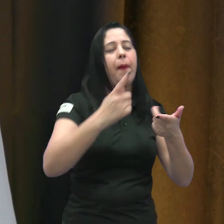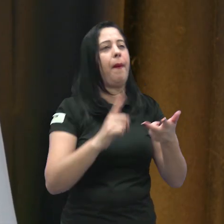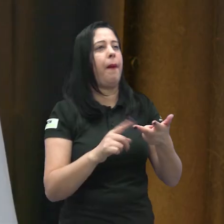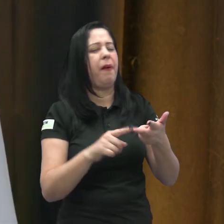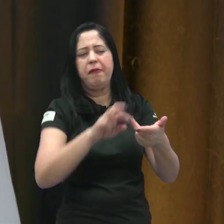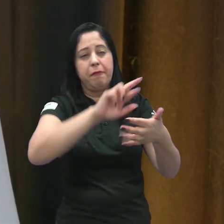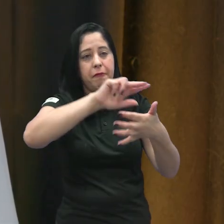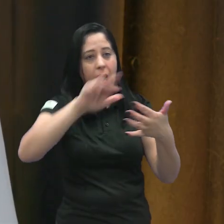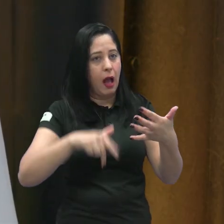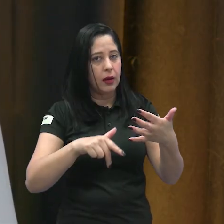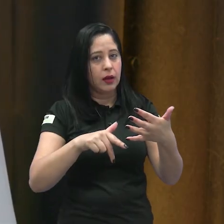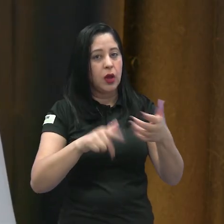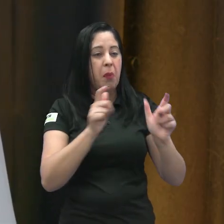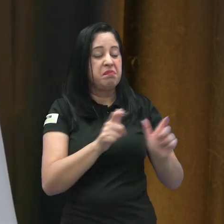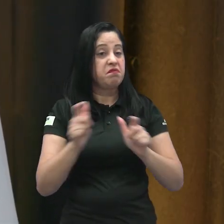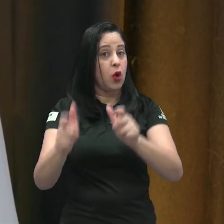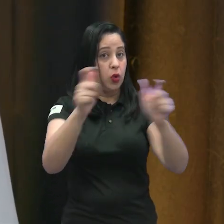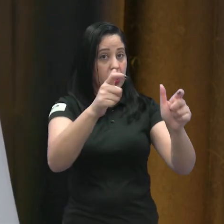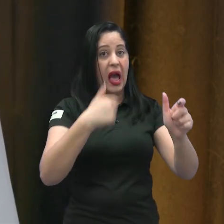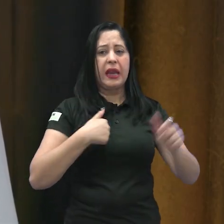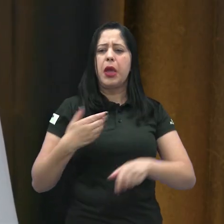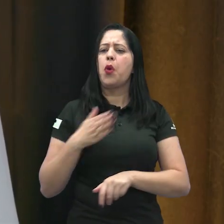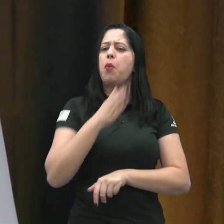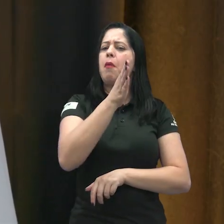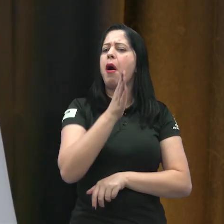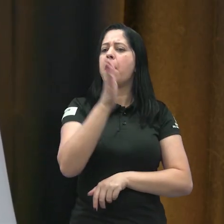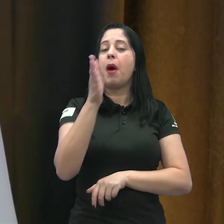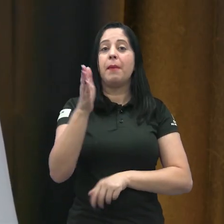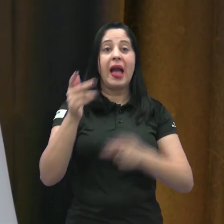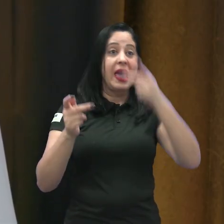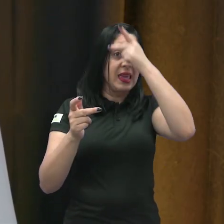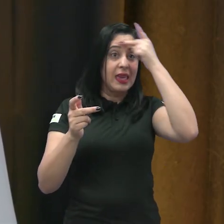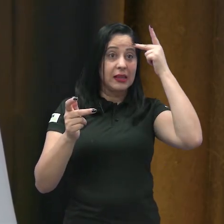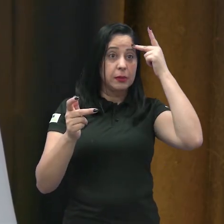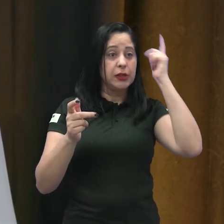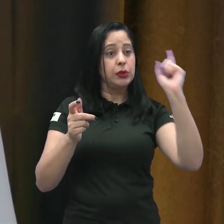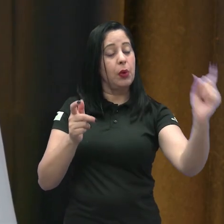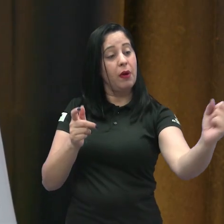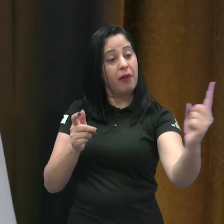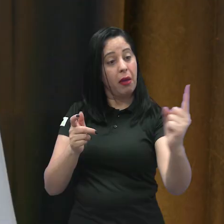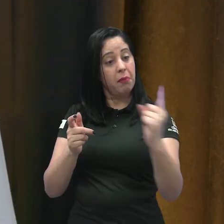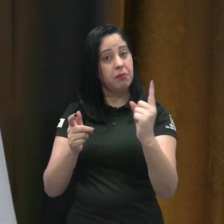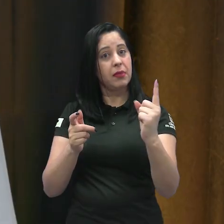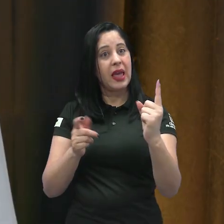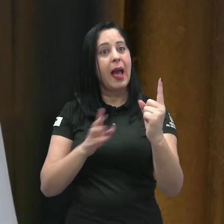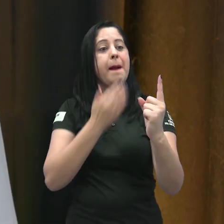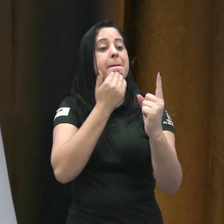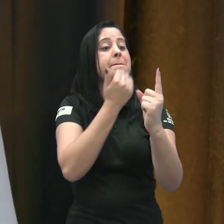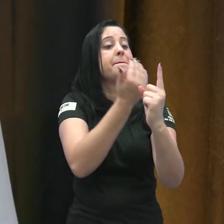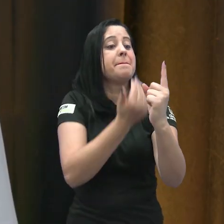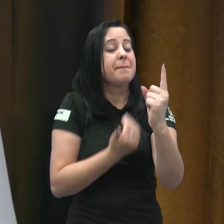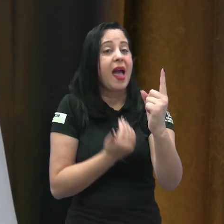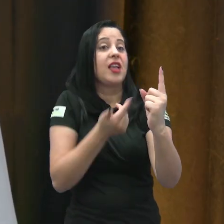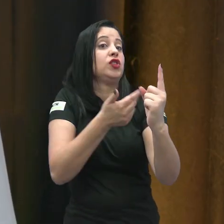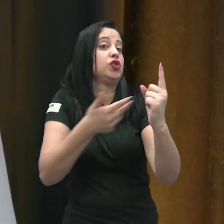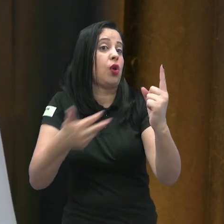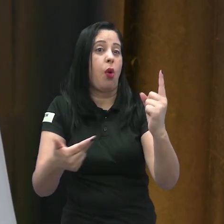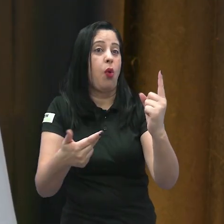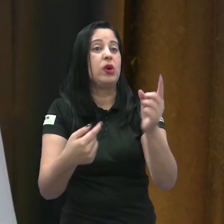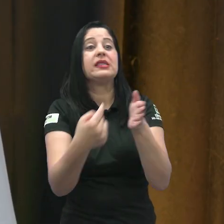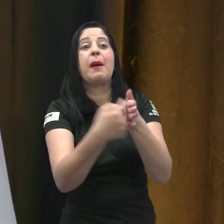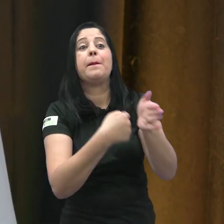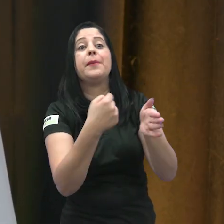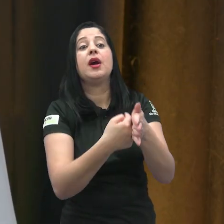futebol, enfim, eu tenho uma atuação muito próxima das pessoas. E as pessoas cobram de tudo a gente,